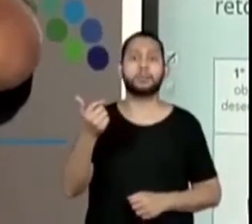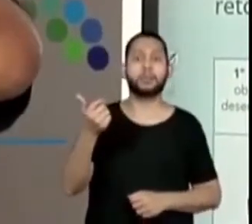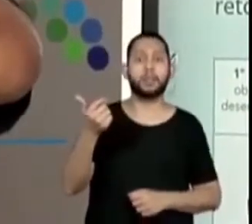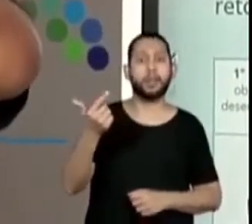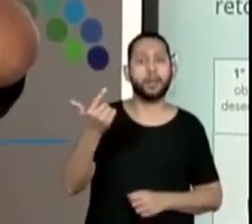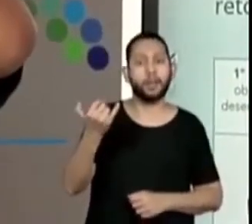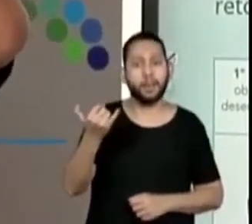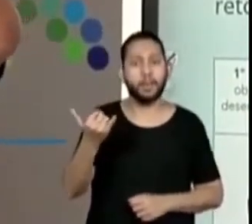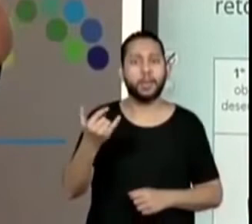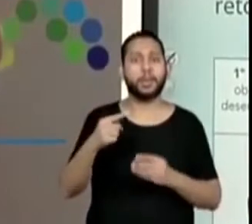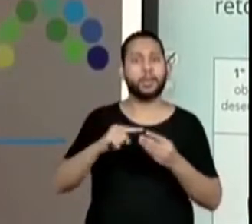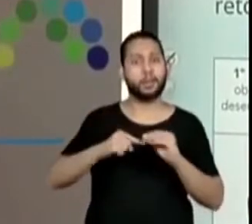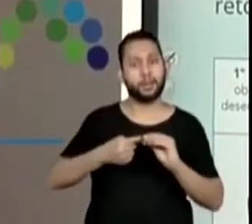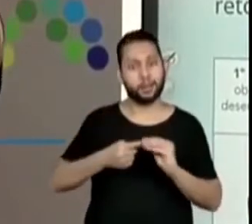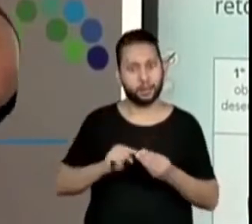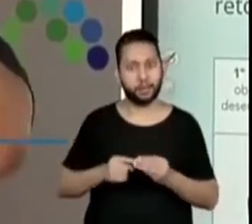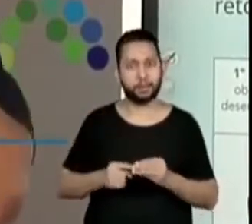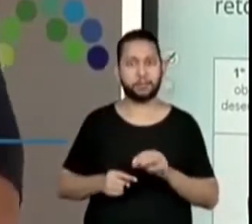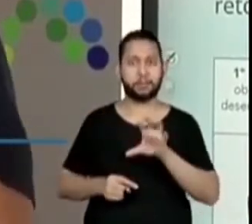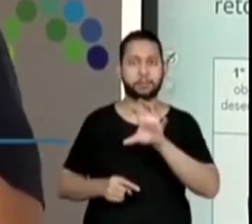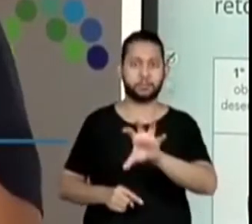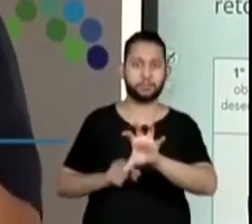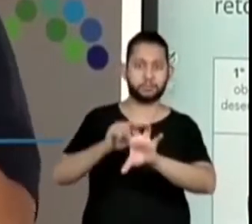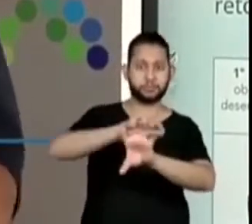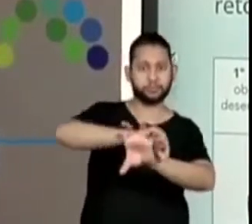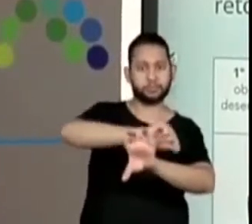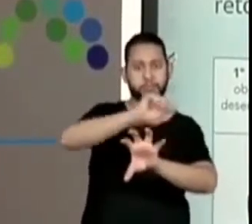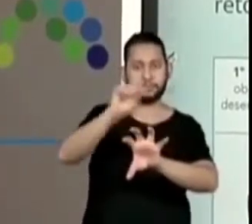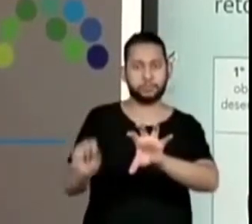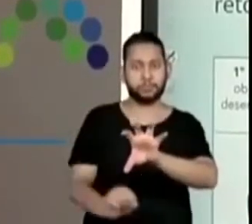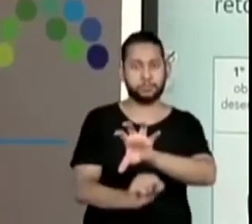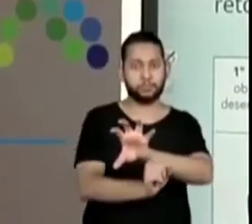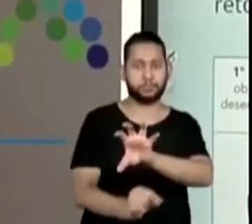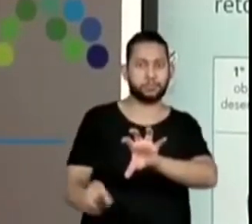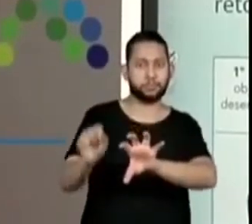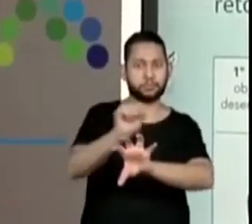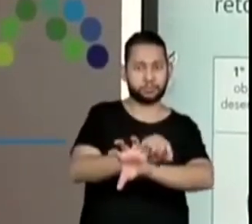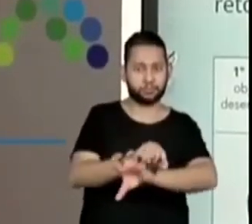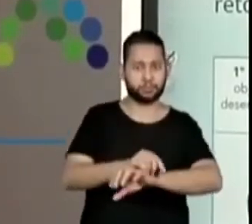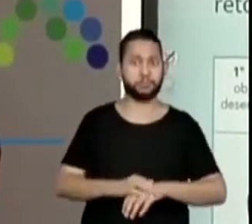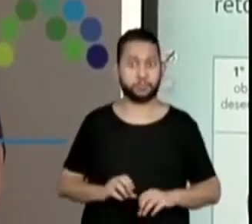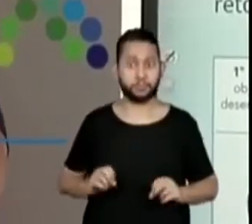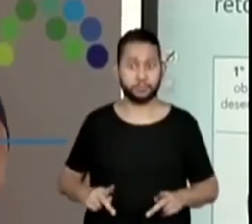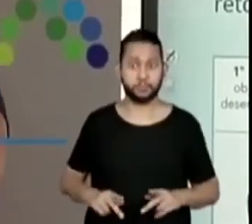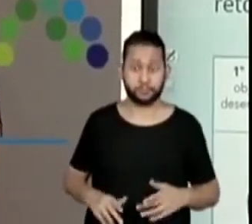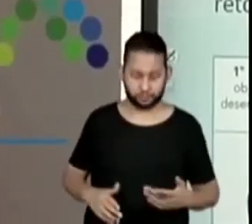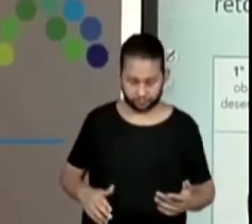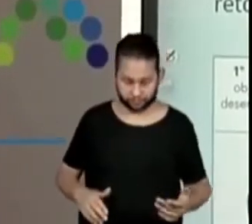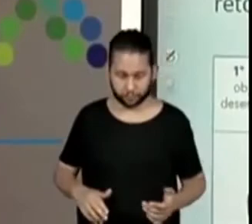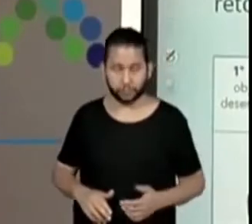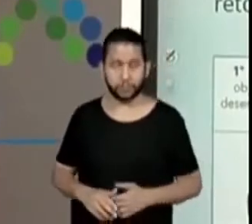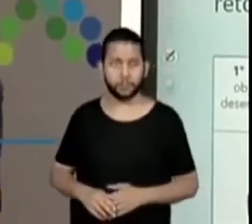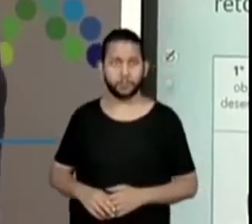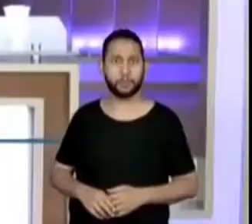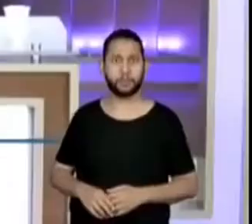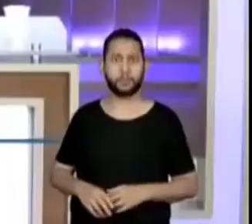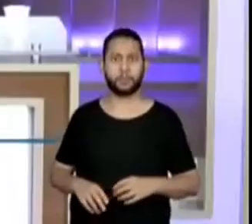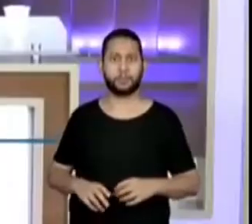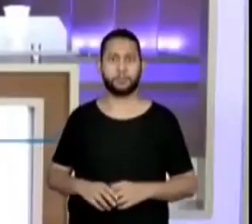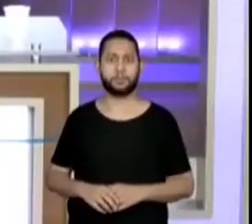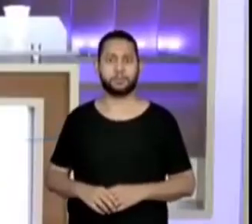você, faça esse contorno, tá bem? Então, vocês vão ter que ter coordenação agora, tá? Firmeza na